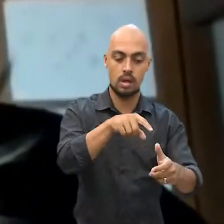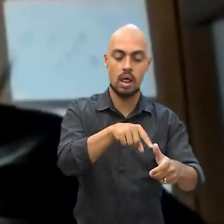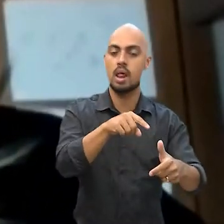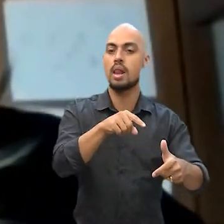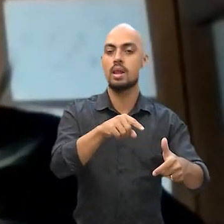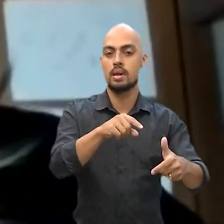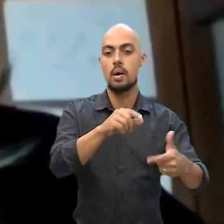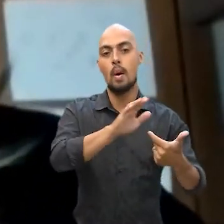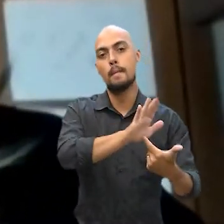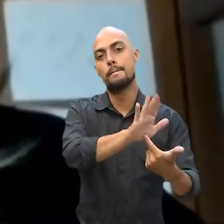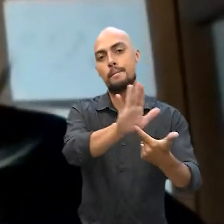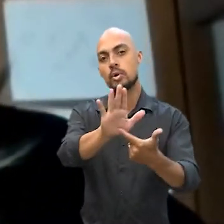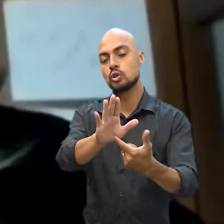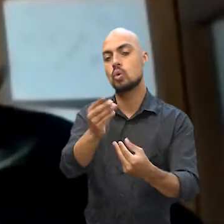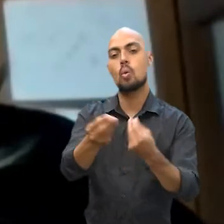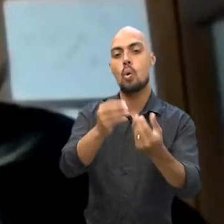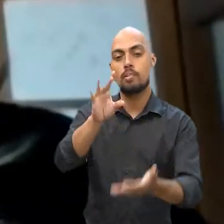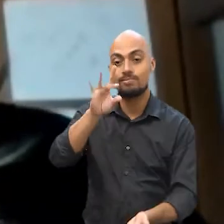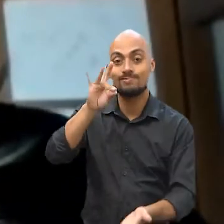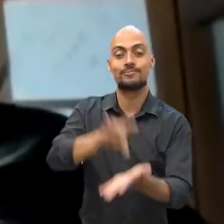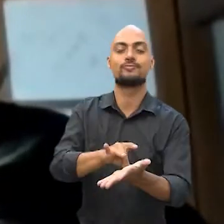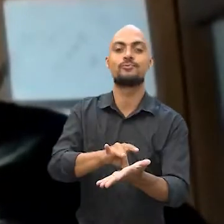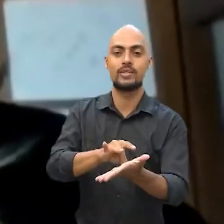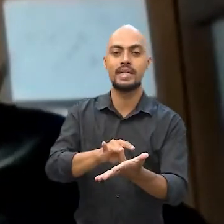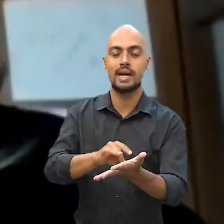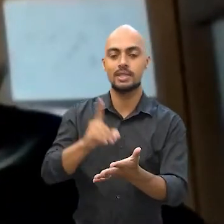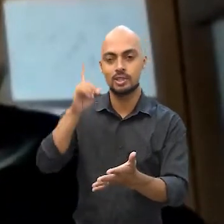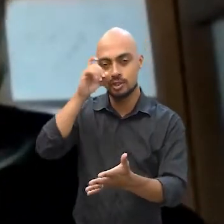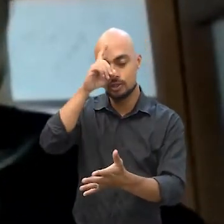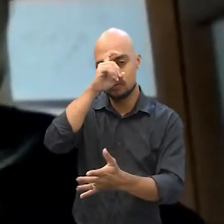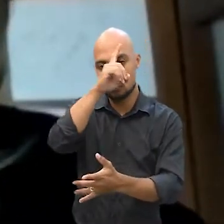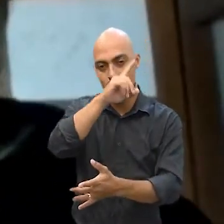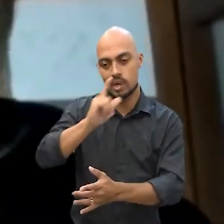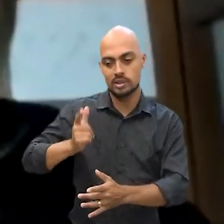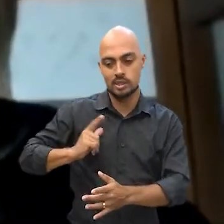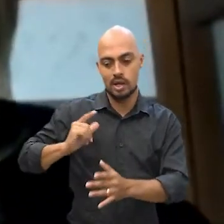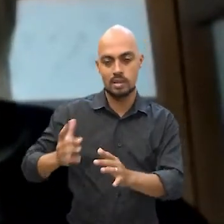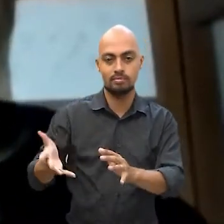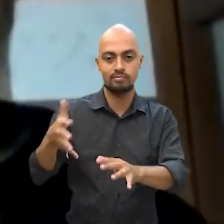na verdade, um pouco mais real da dificuldade